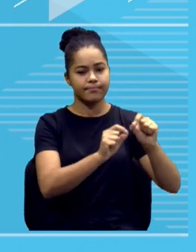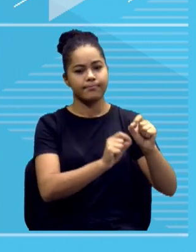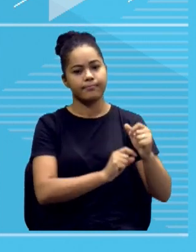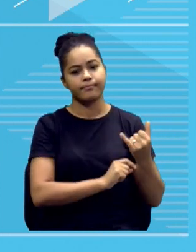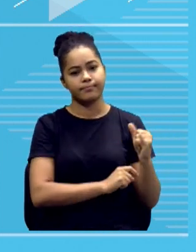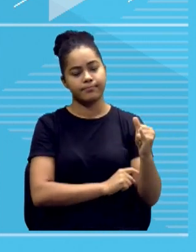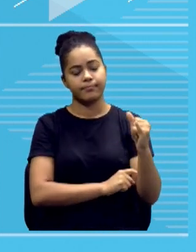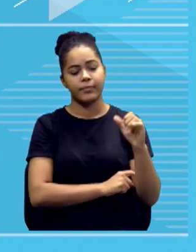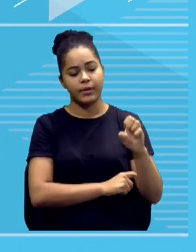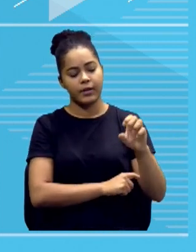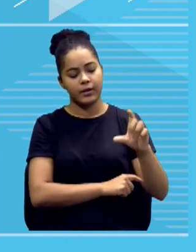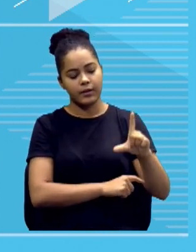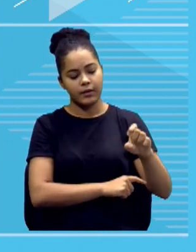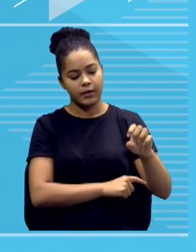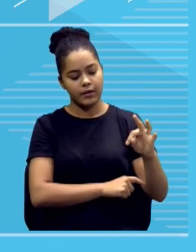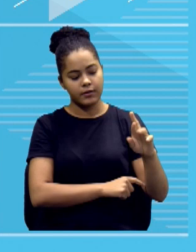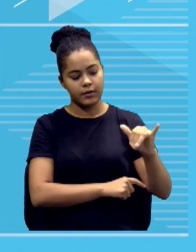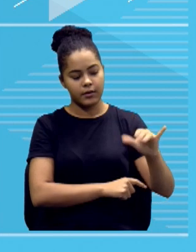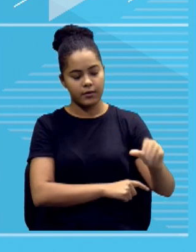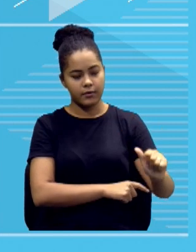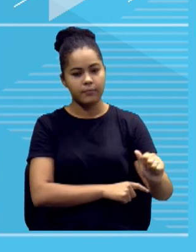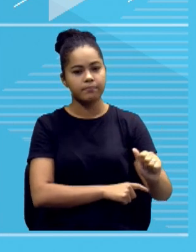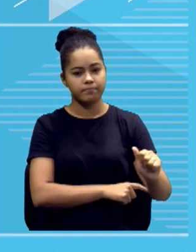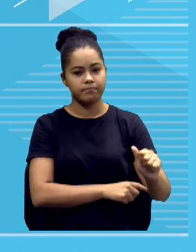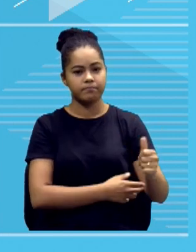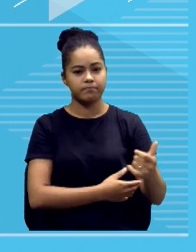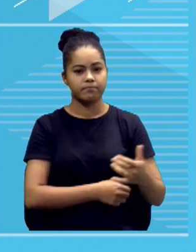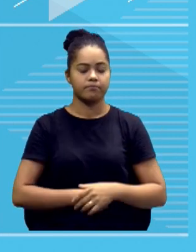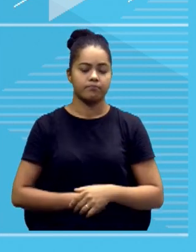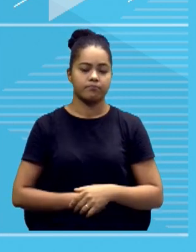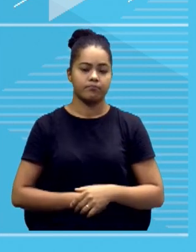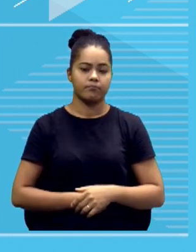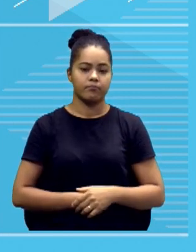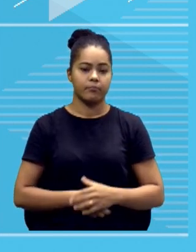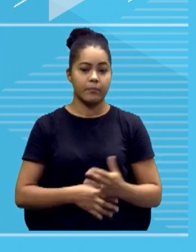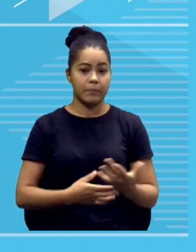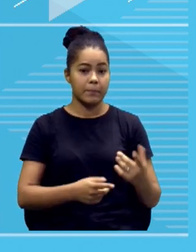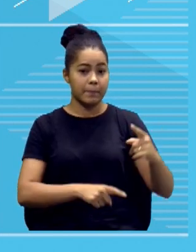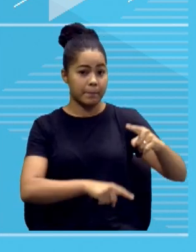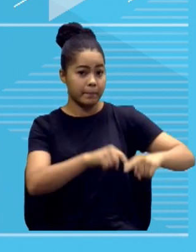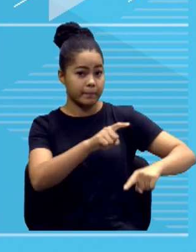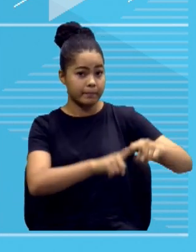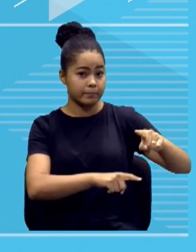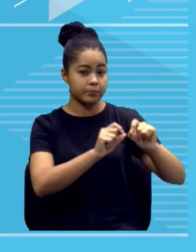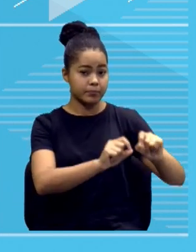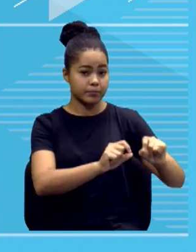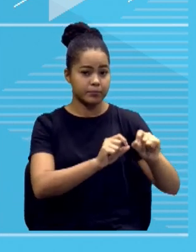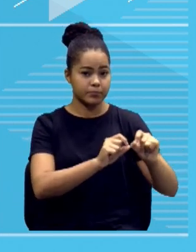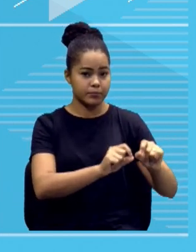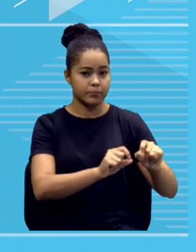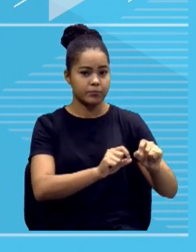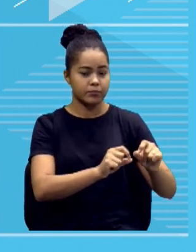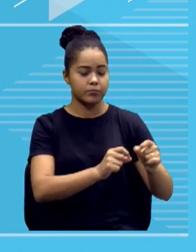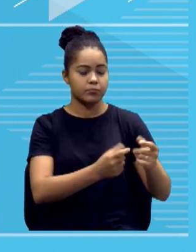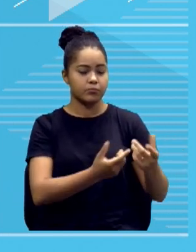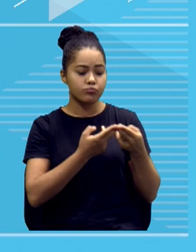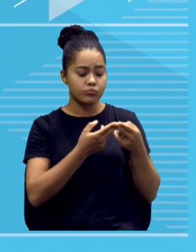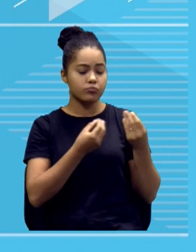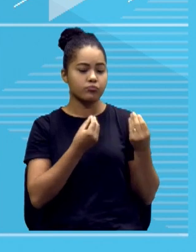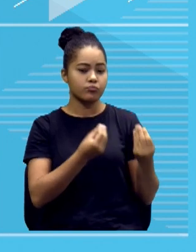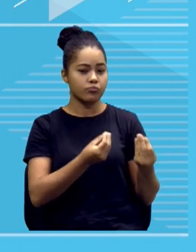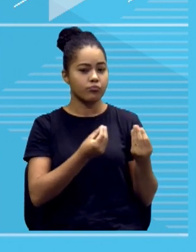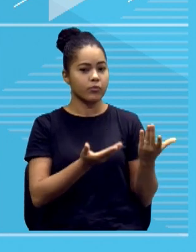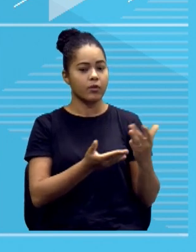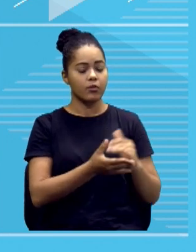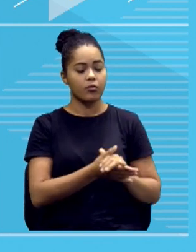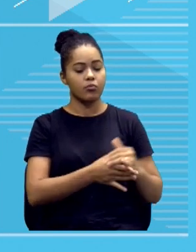Por isso que o apelido dele, o nome dele é gerador, tá bom? Então é ele que vai funcionar de modo que permita